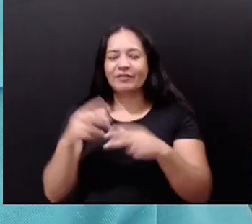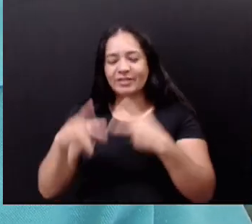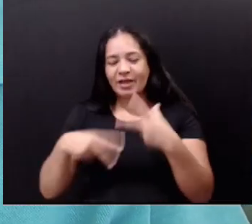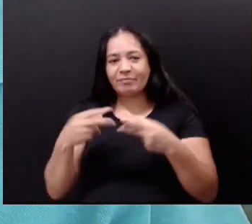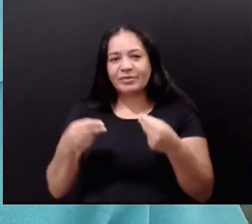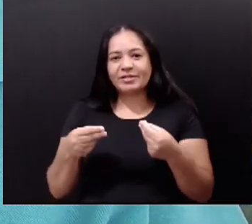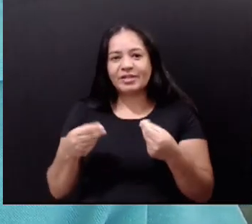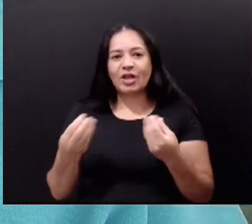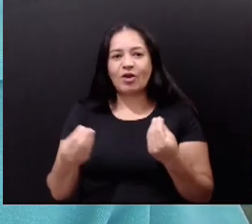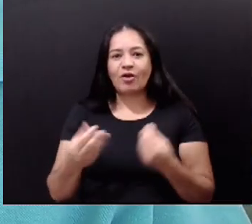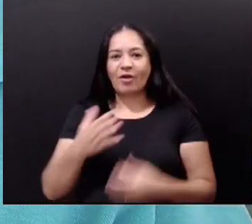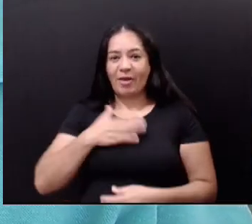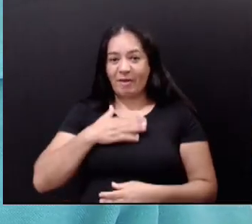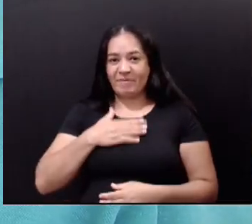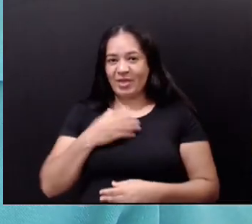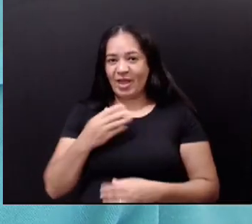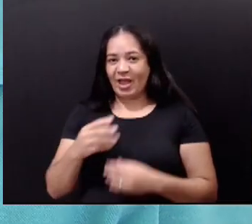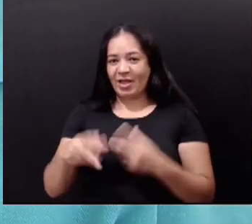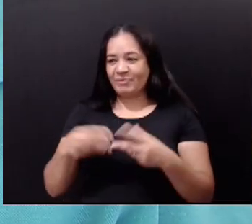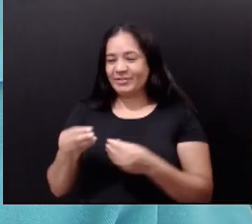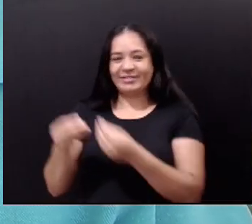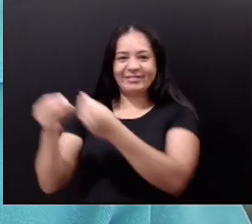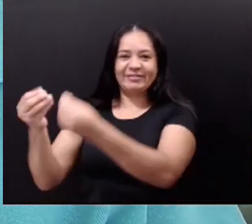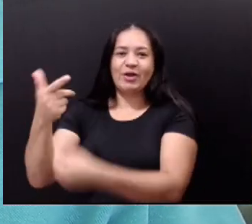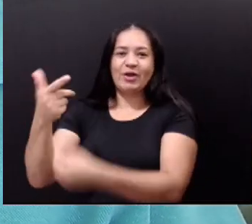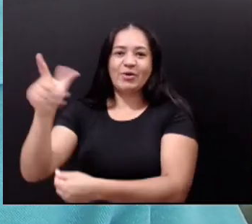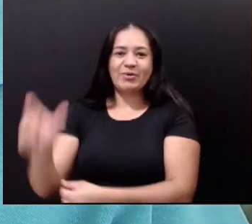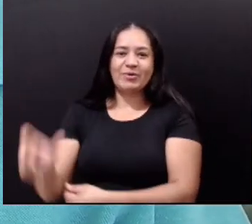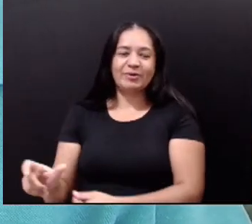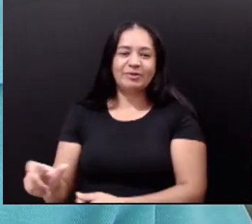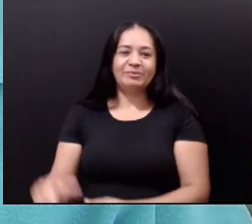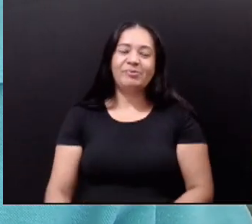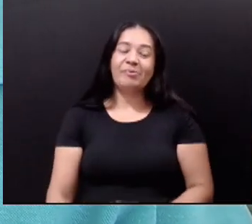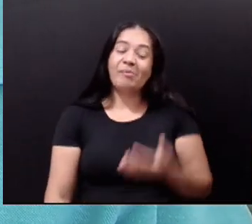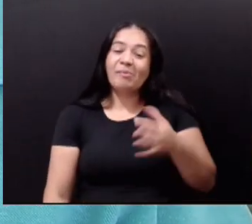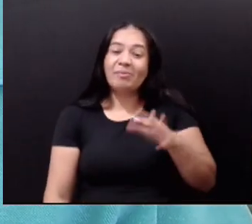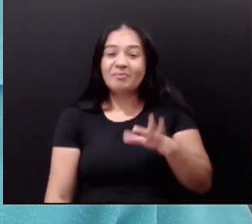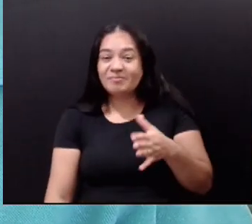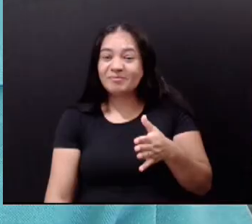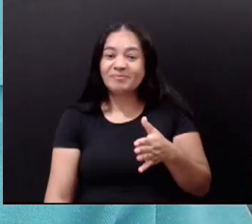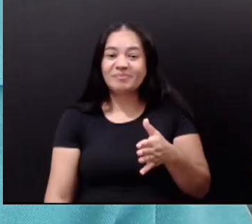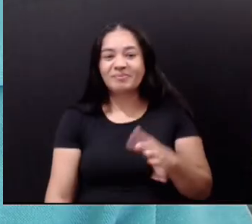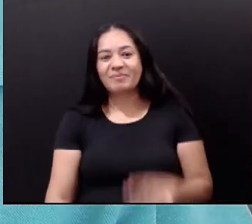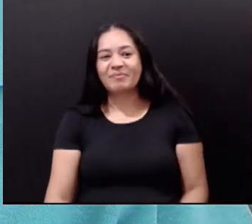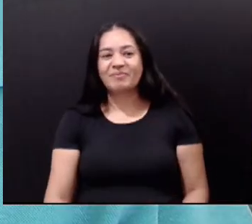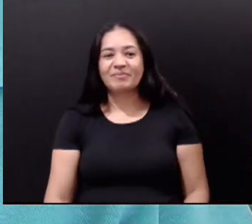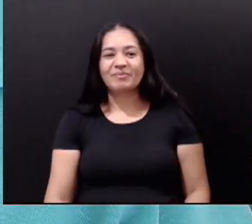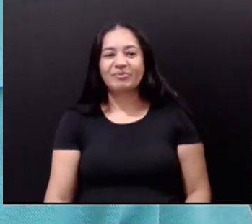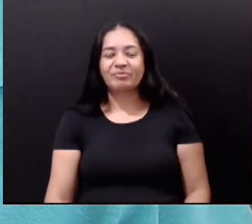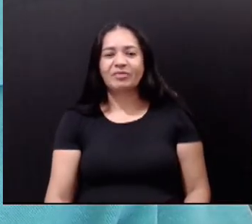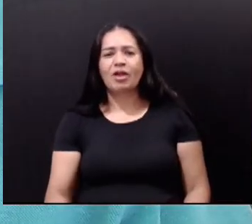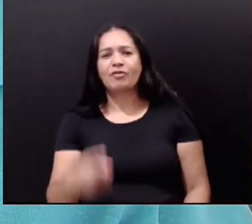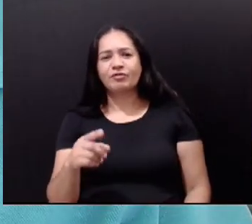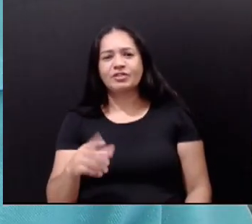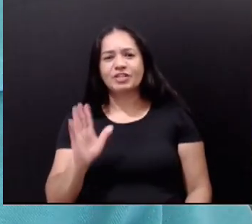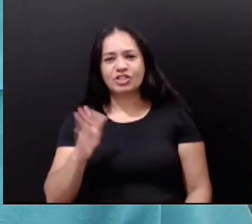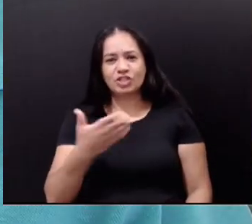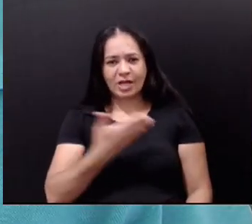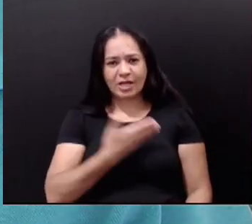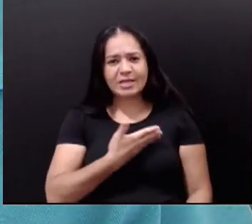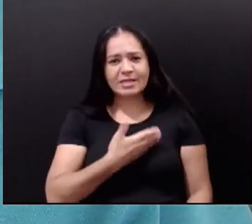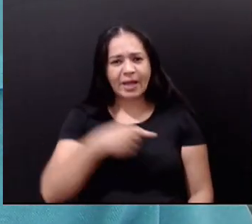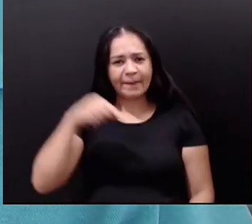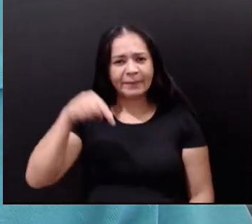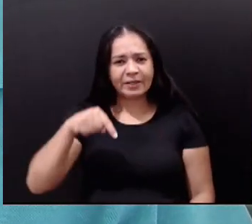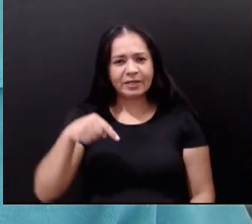dou de presente. Depende, né? Depende. Ricardo, você fez amigos aqui? Como é que é? Todo mundo